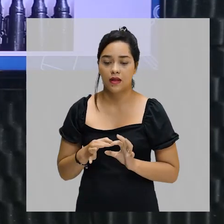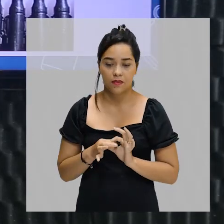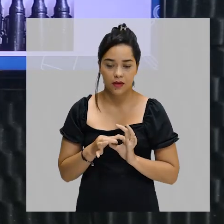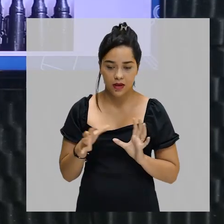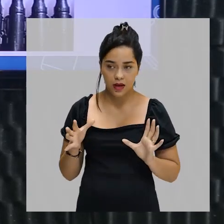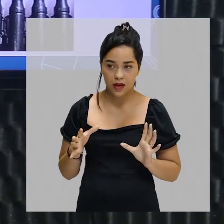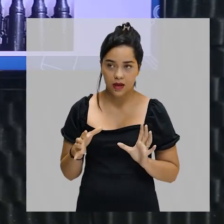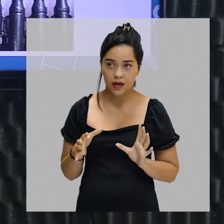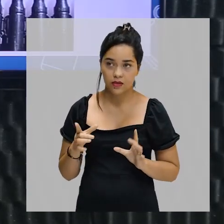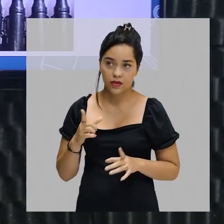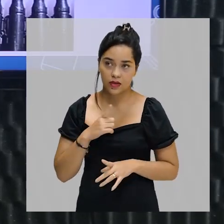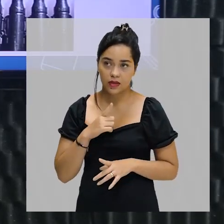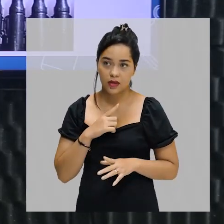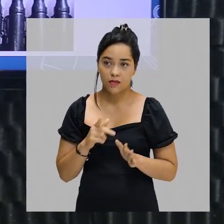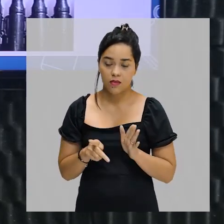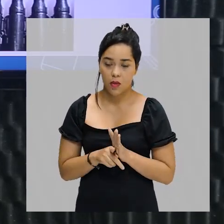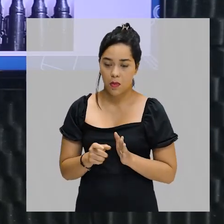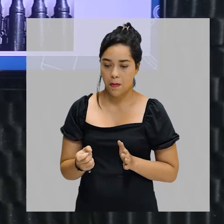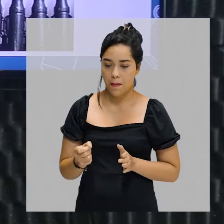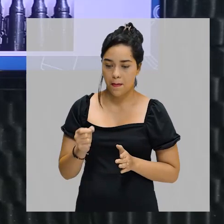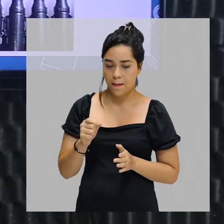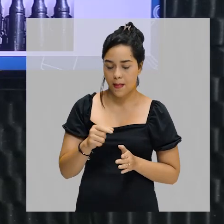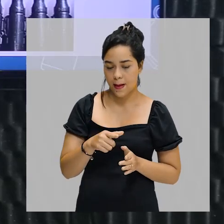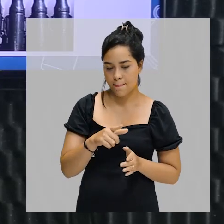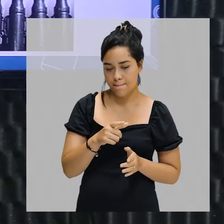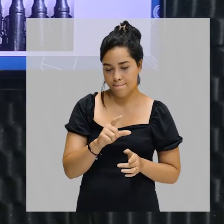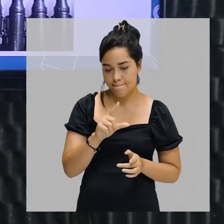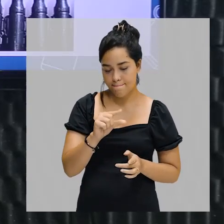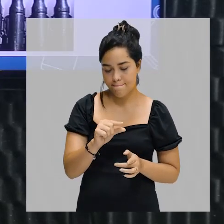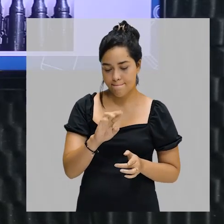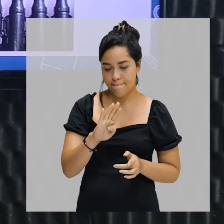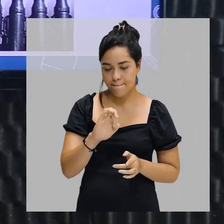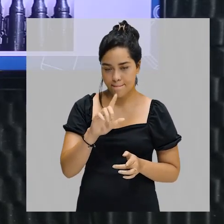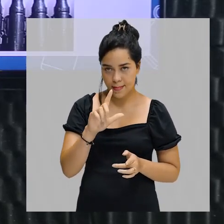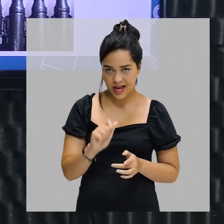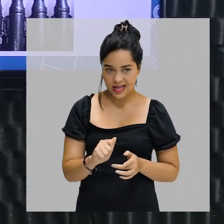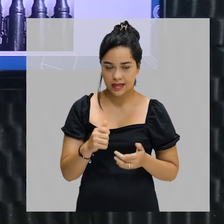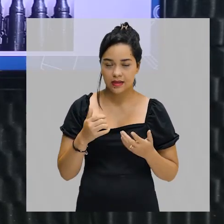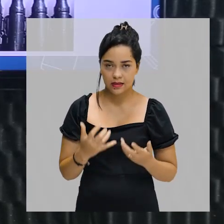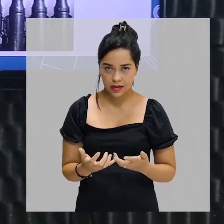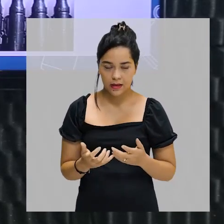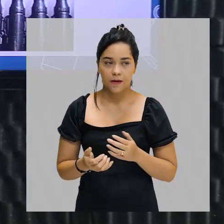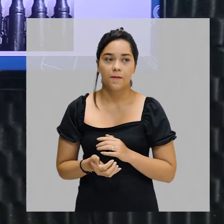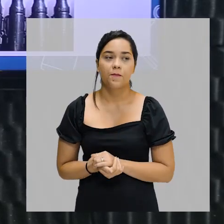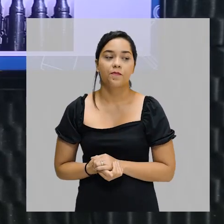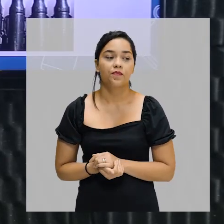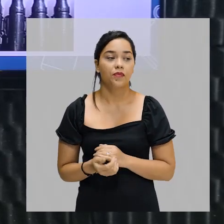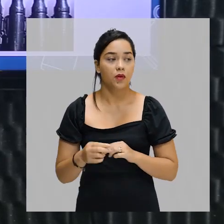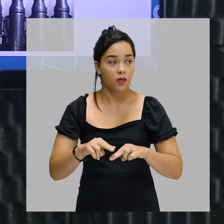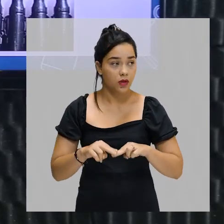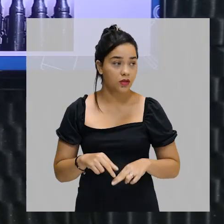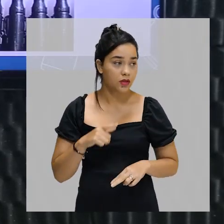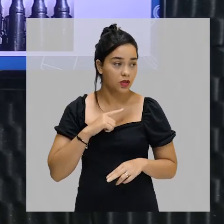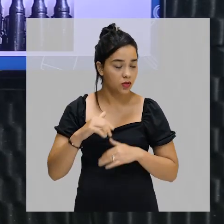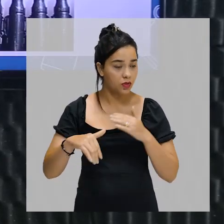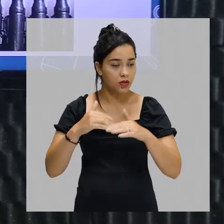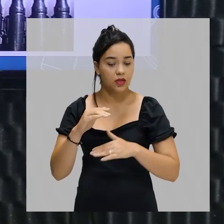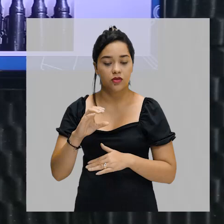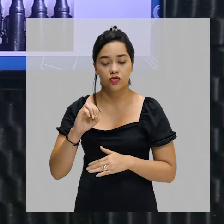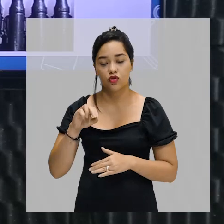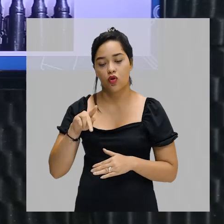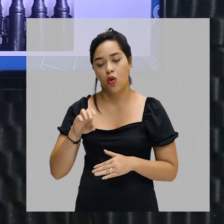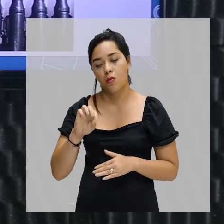liberado, né, como uma bala, por exemplo, como um projétil, ok? Por ele entrar no processo de combustão muito